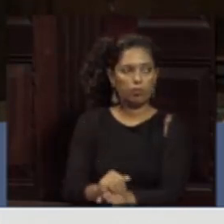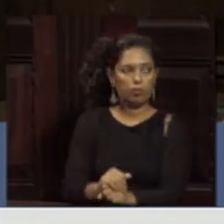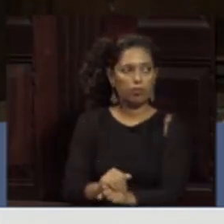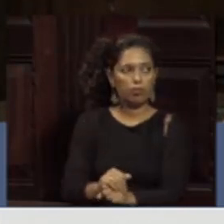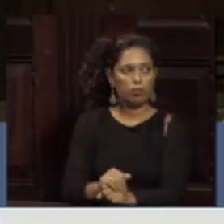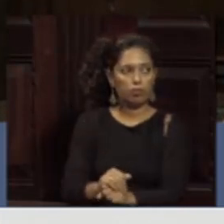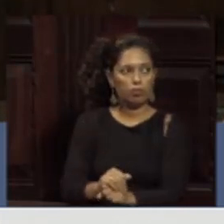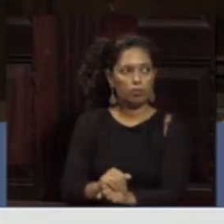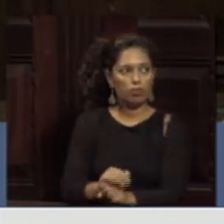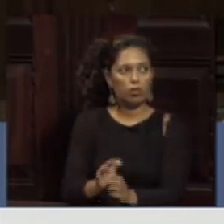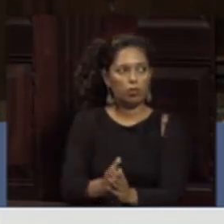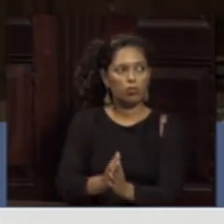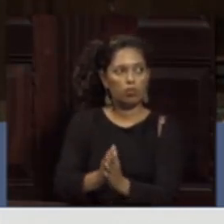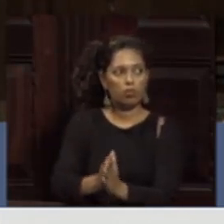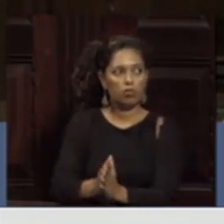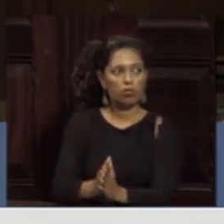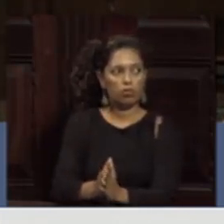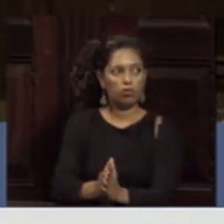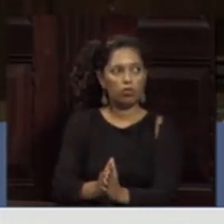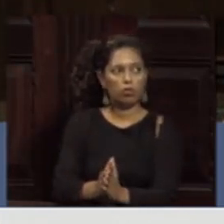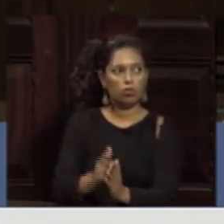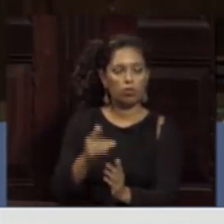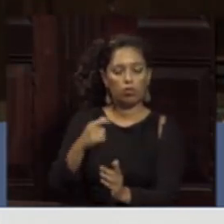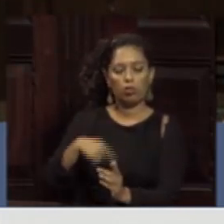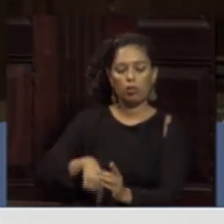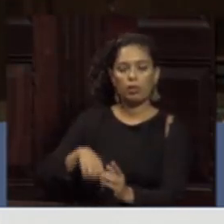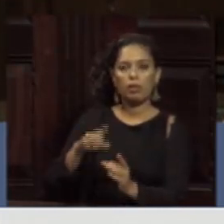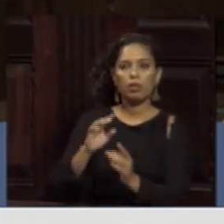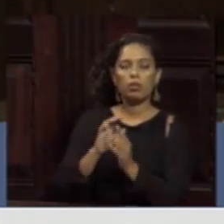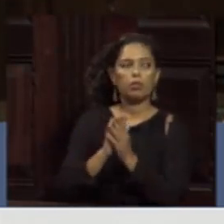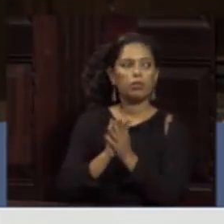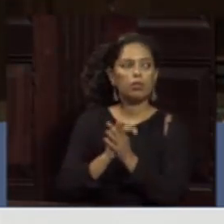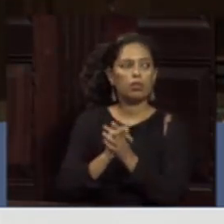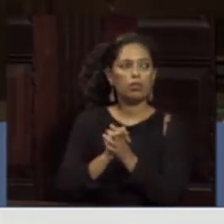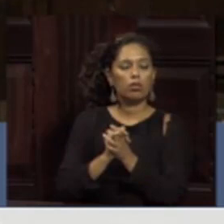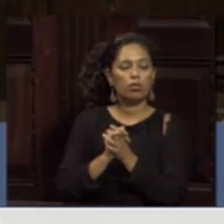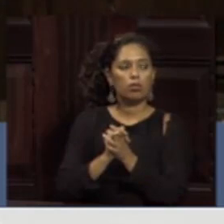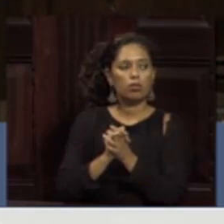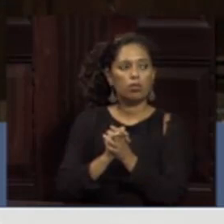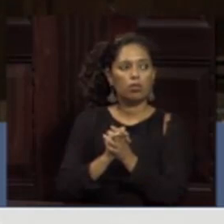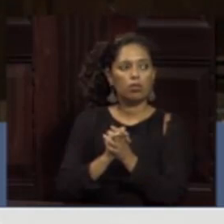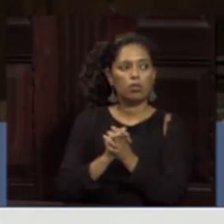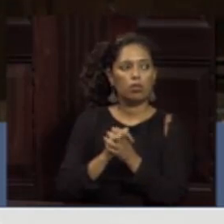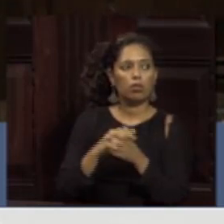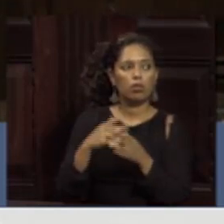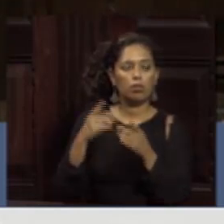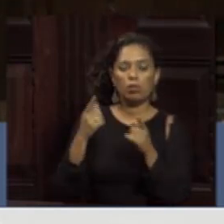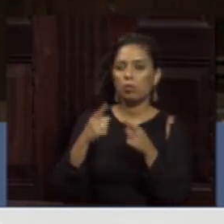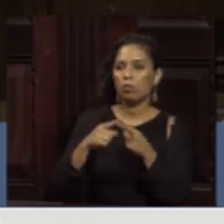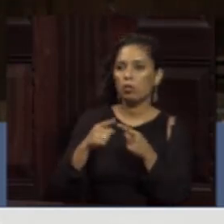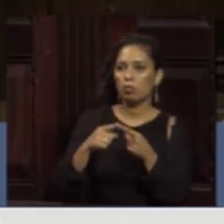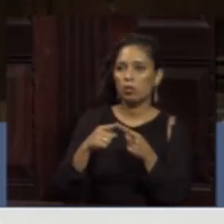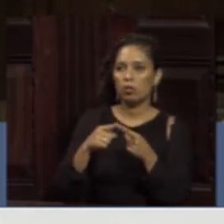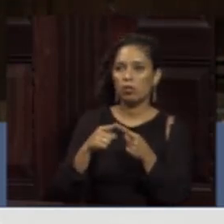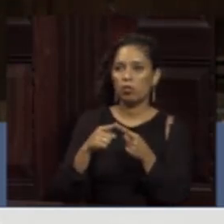Então, senhor presidente, eu estou aqui nesta tribuna para primeiro